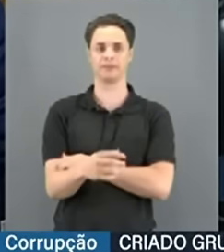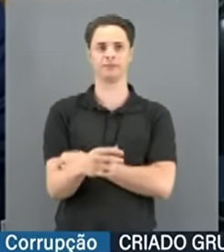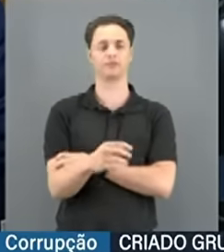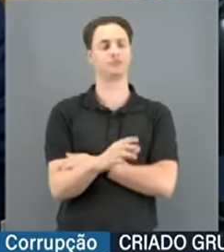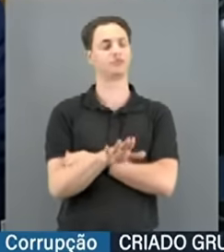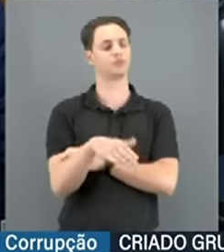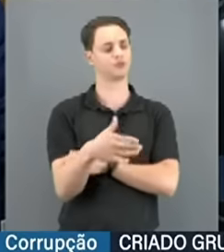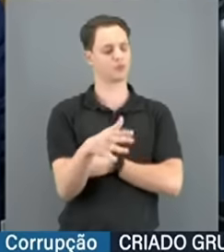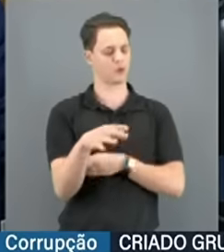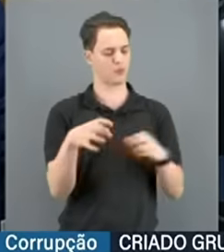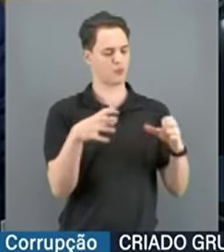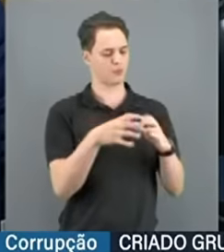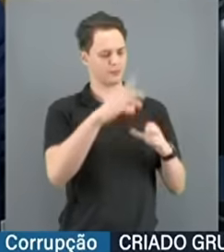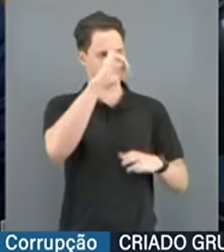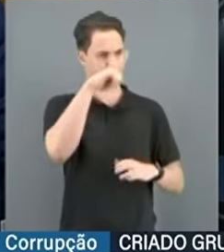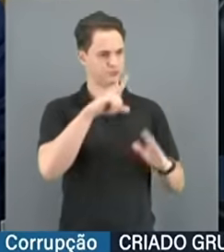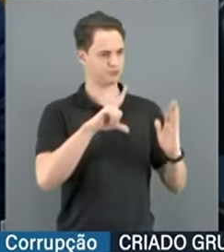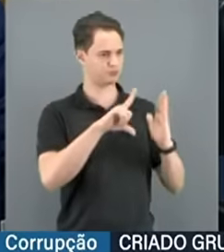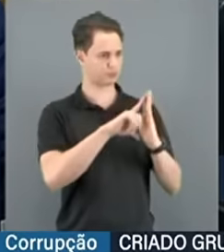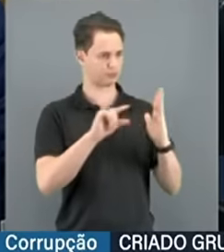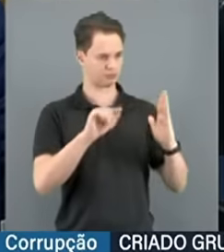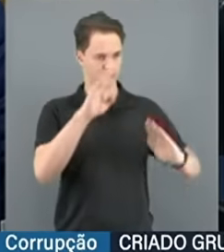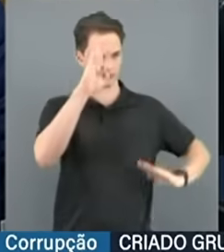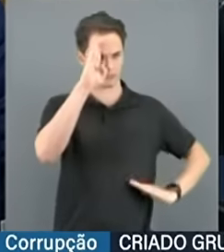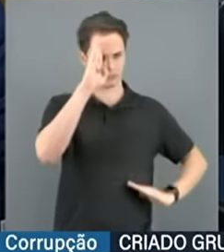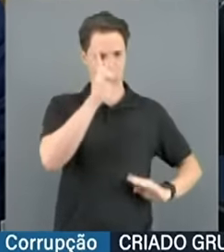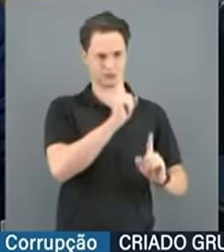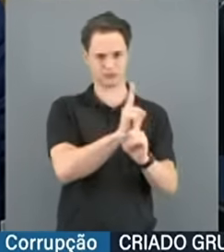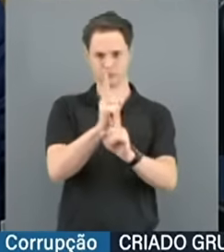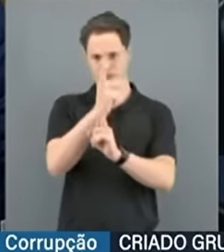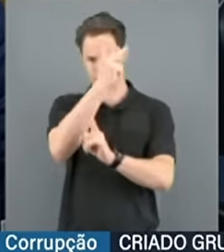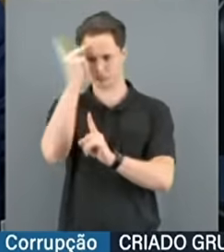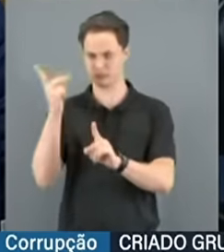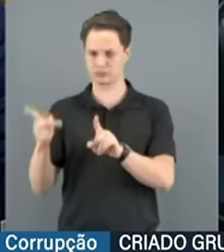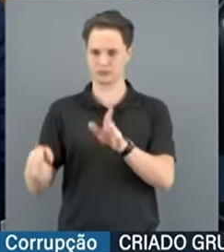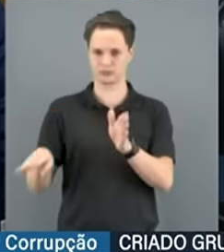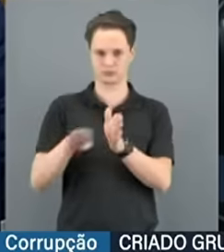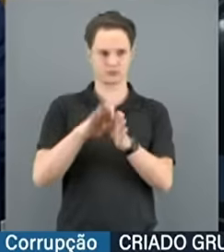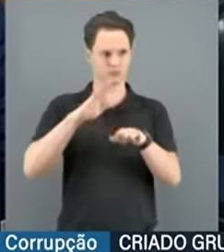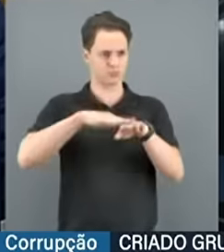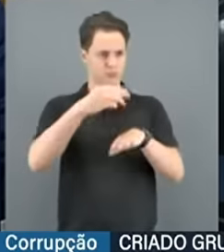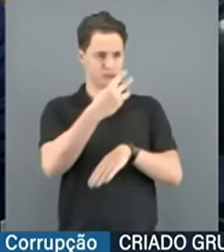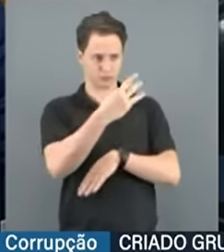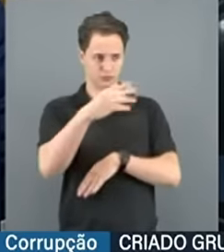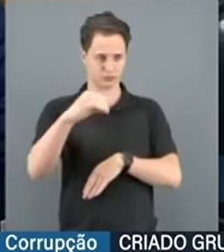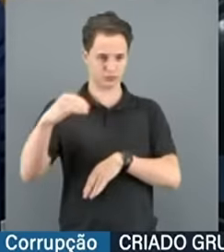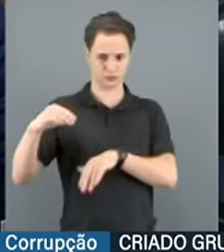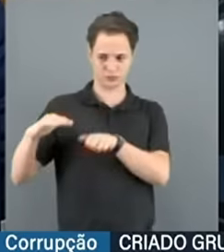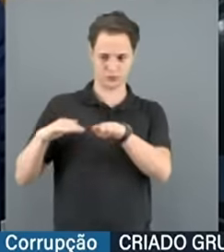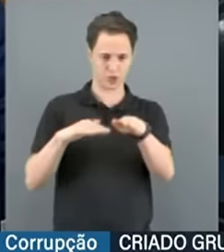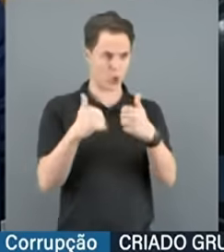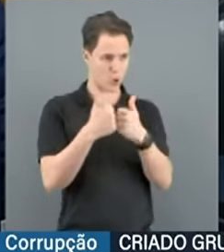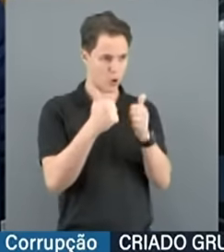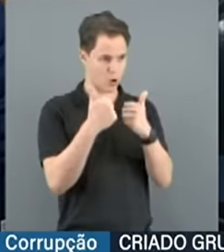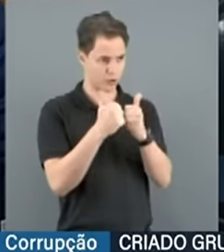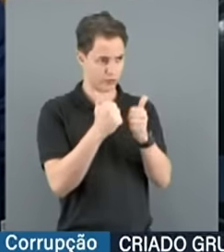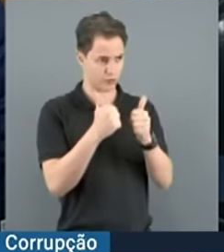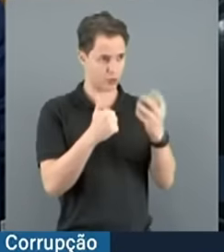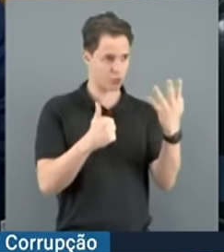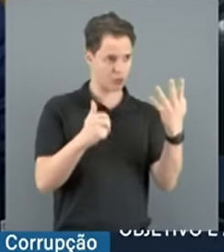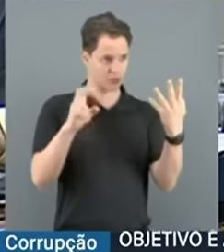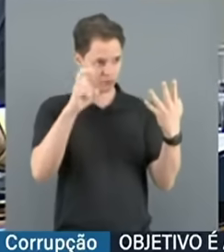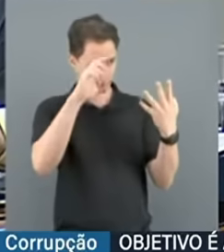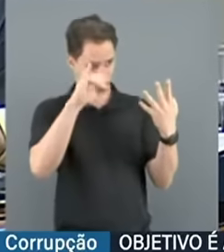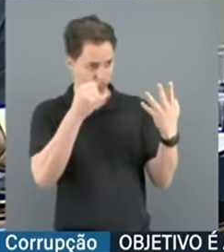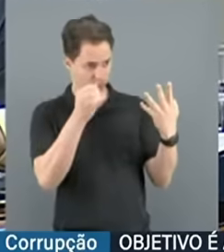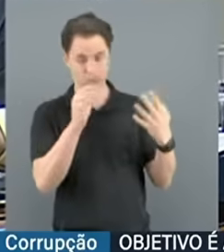O comando militar do Planalto identificou a chegada de manifestantes em mais de 300 ônibus no início de janeiro, entre os dias 4 e 5 de janeiro? Não, os